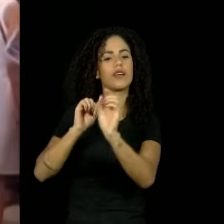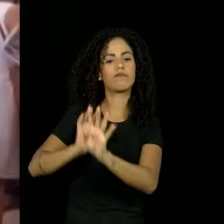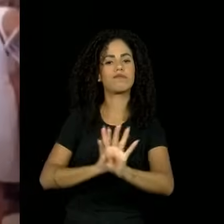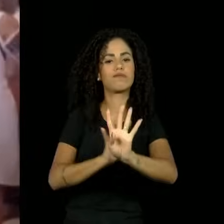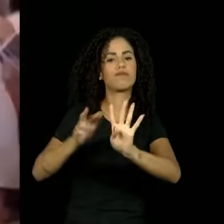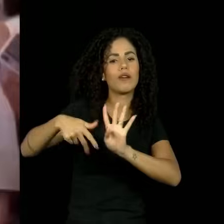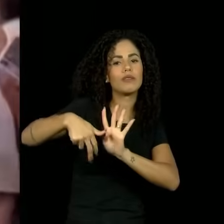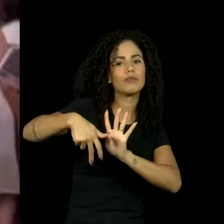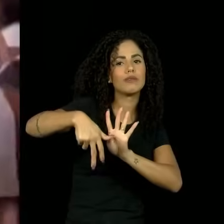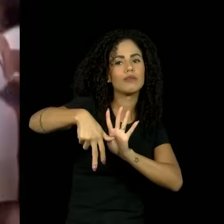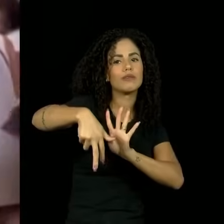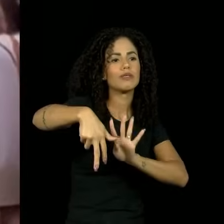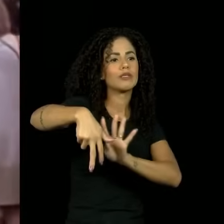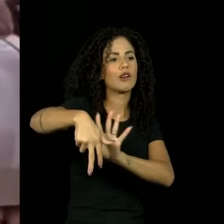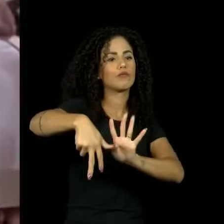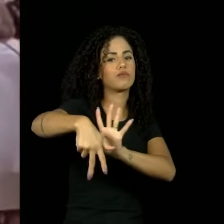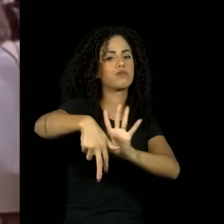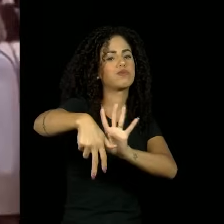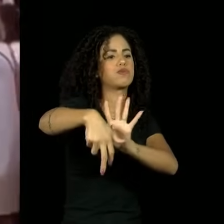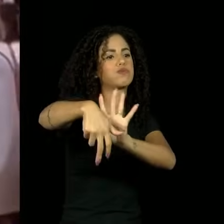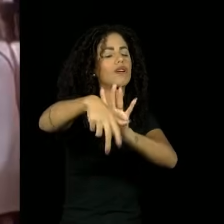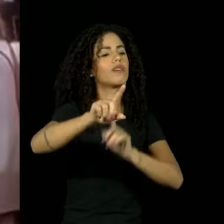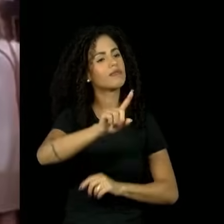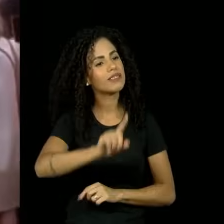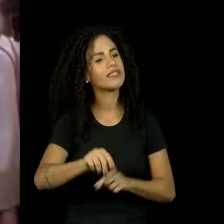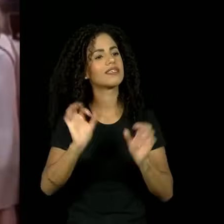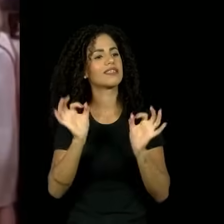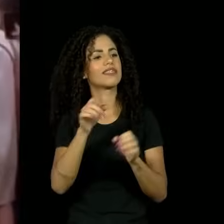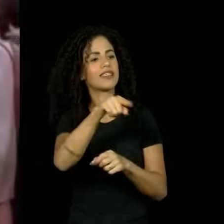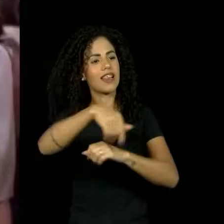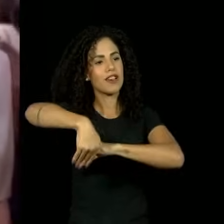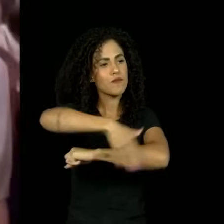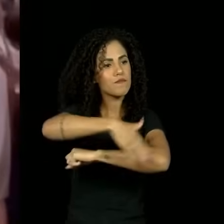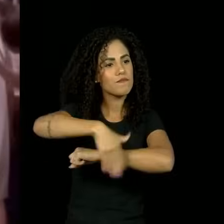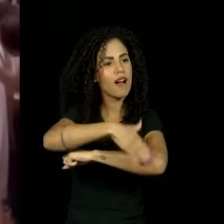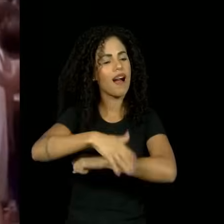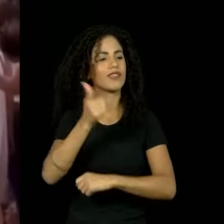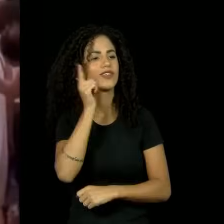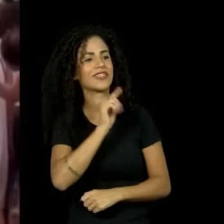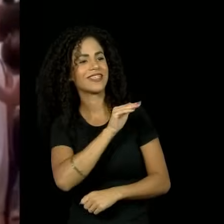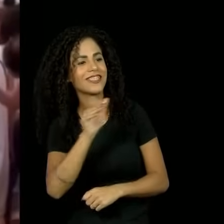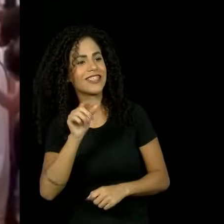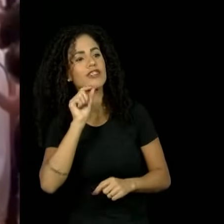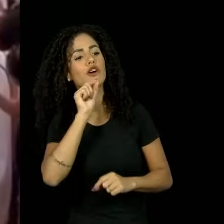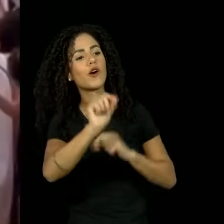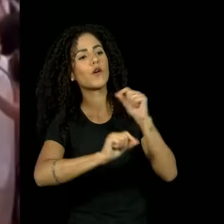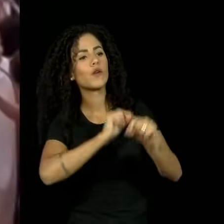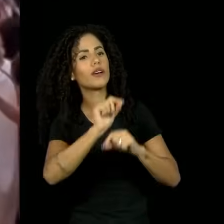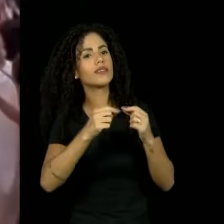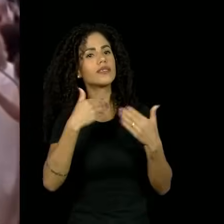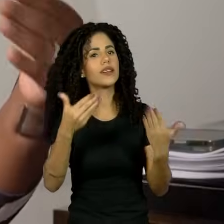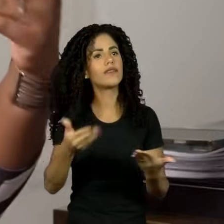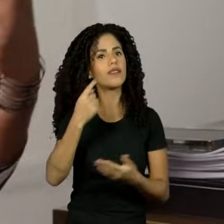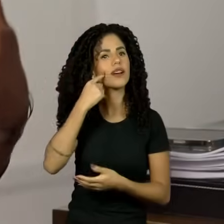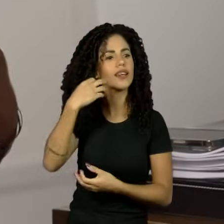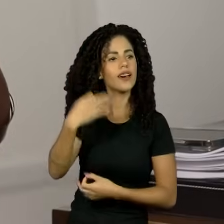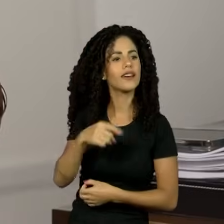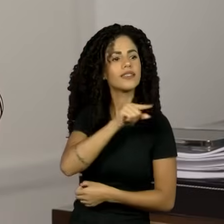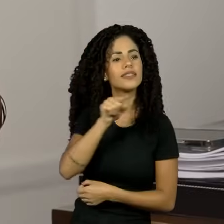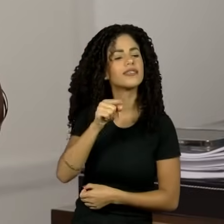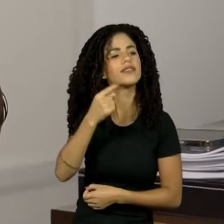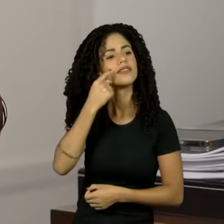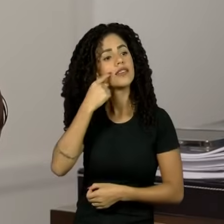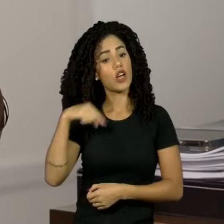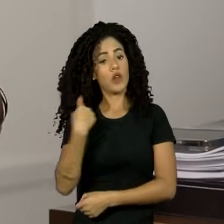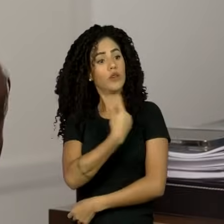pelas ruas da cidade de Paraty. O que você sentiu naquele momento? Porque nós que